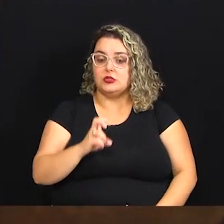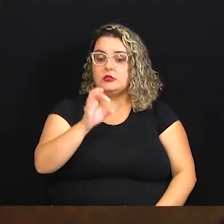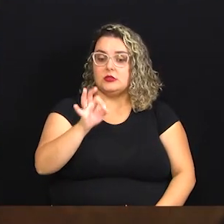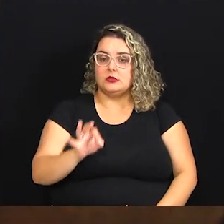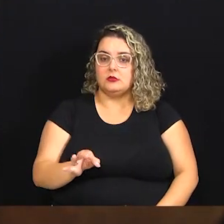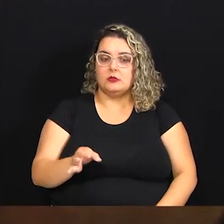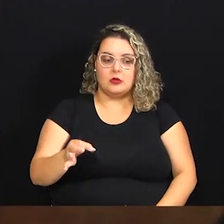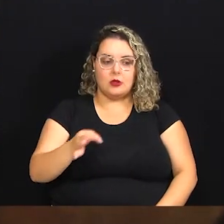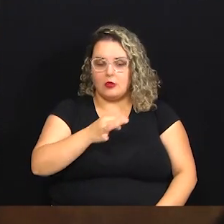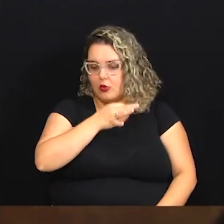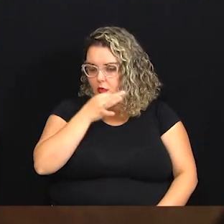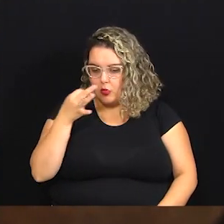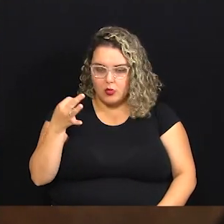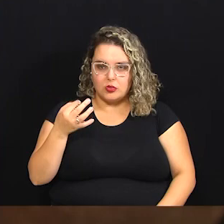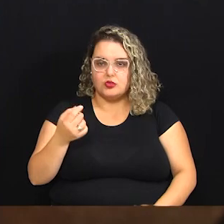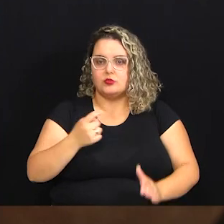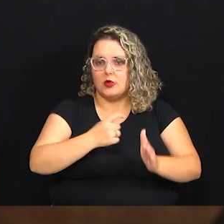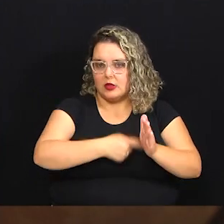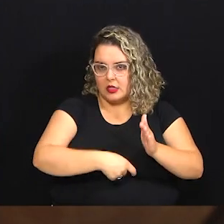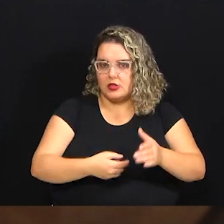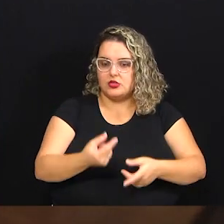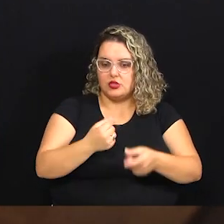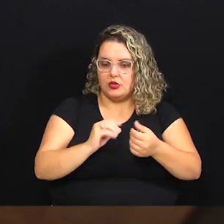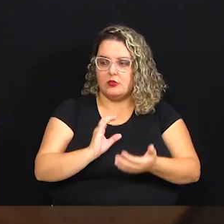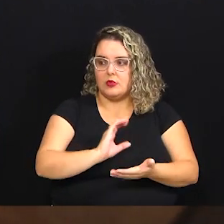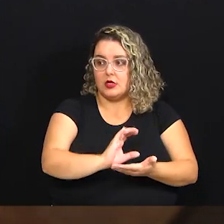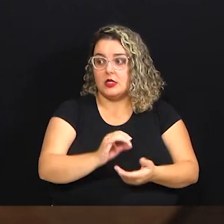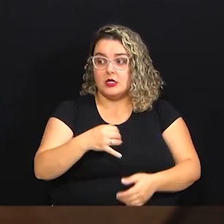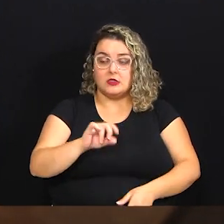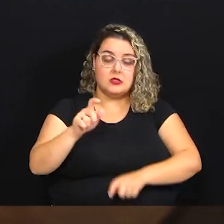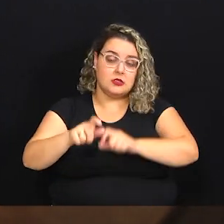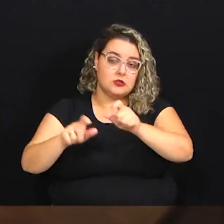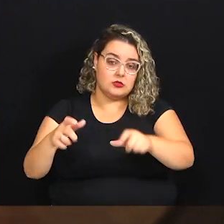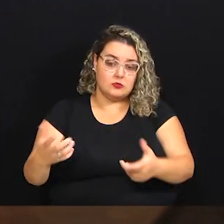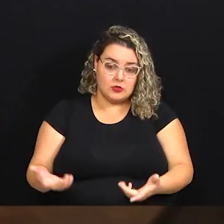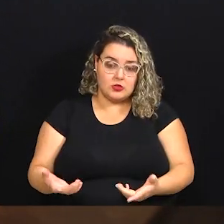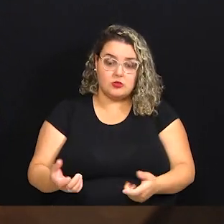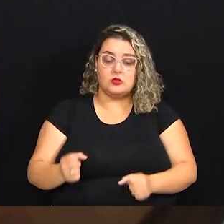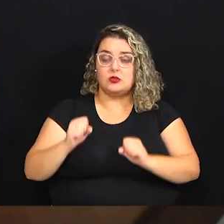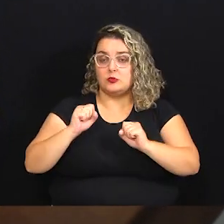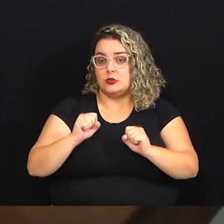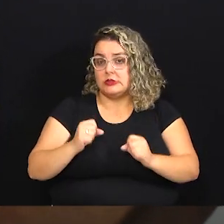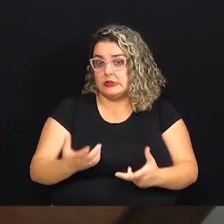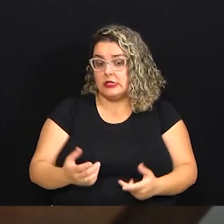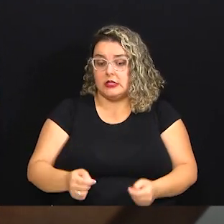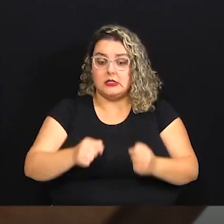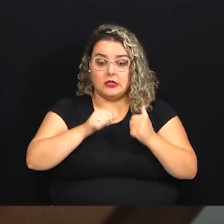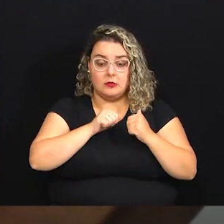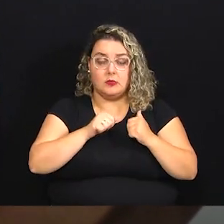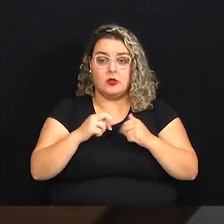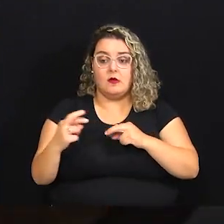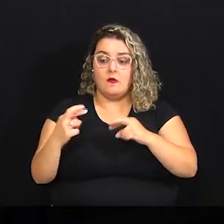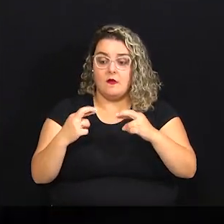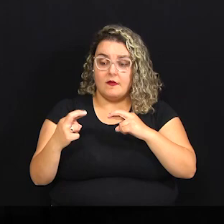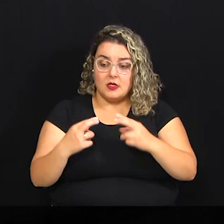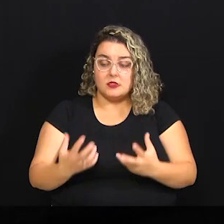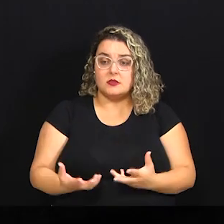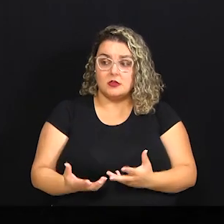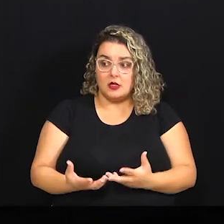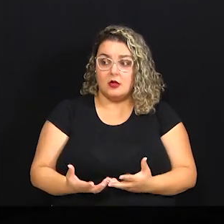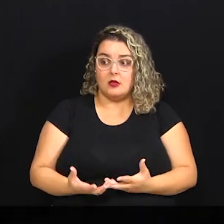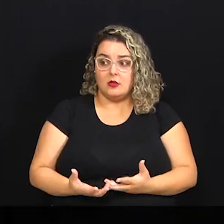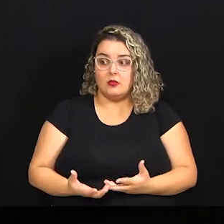de 15%, que é uma belíssima taxa para investimento. E se as pessoas tiverem condições de obter benefício